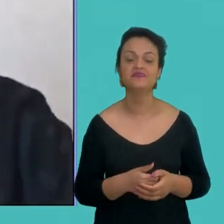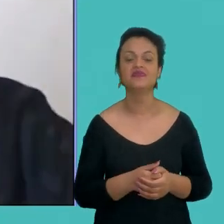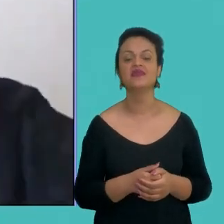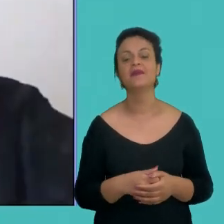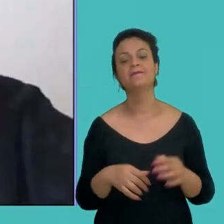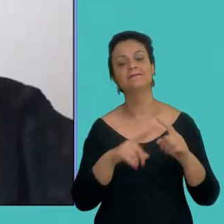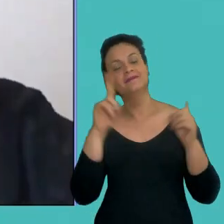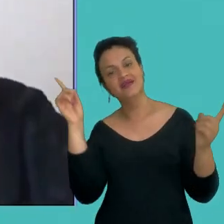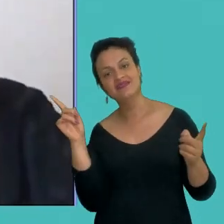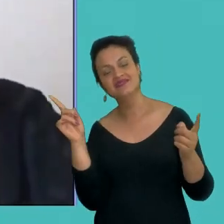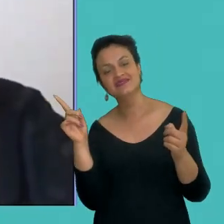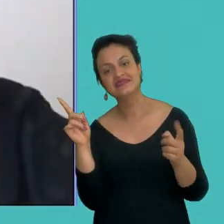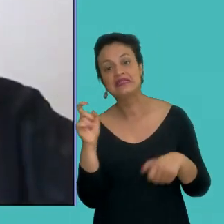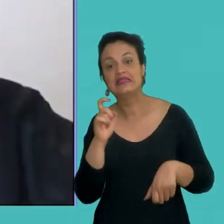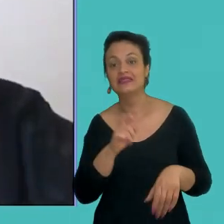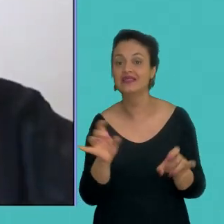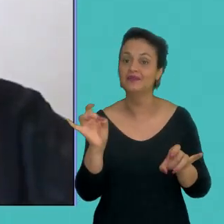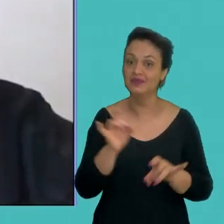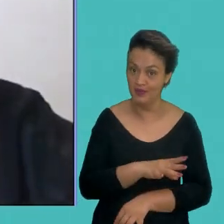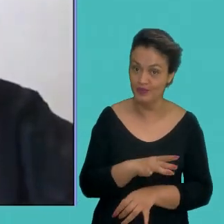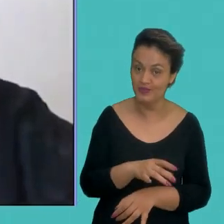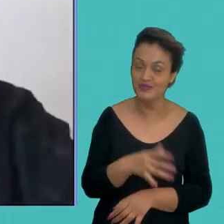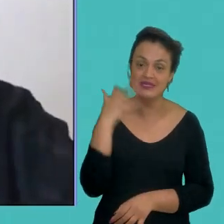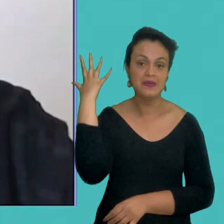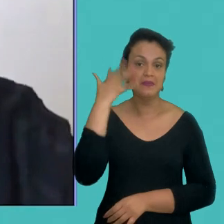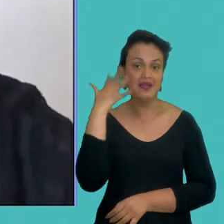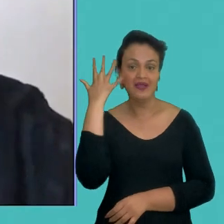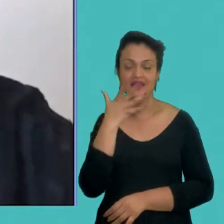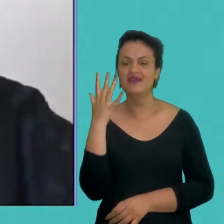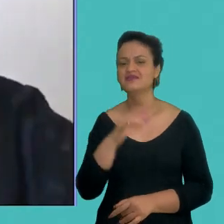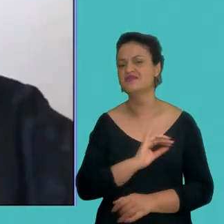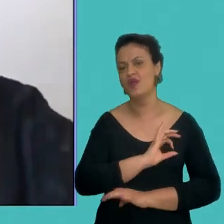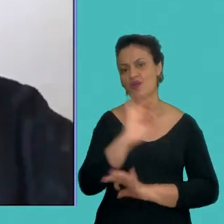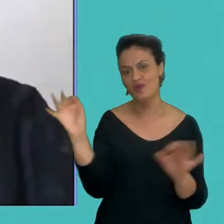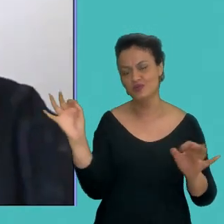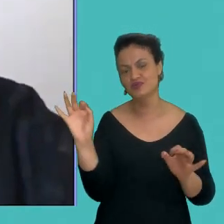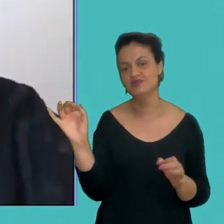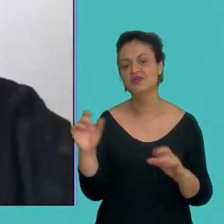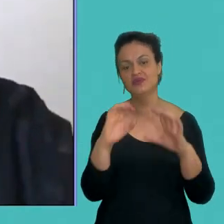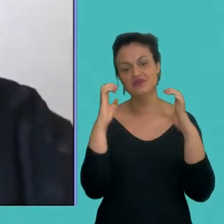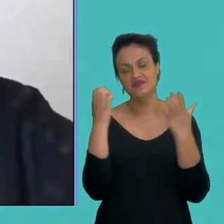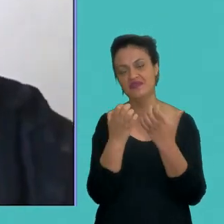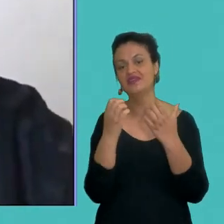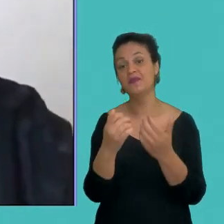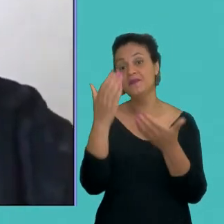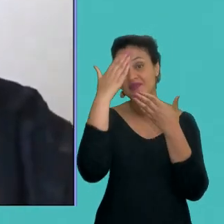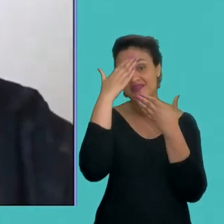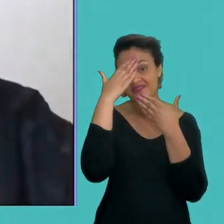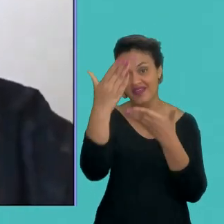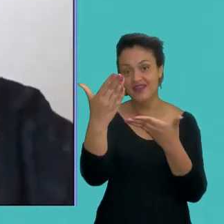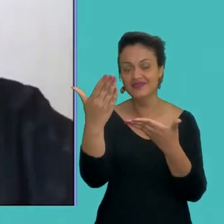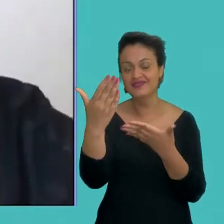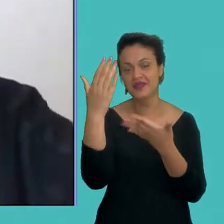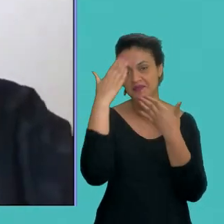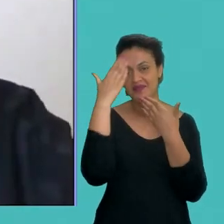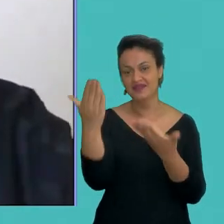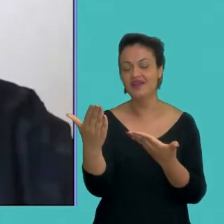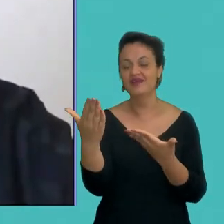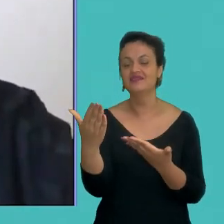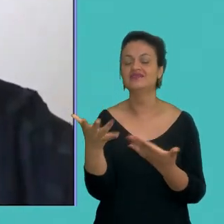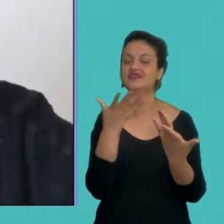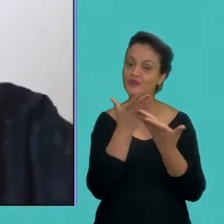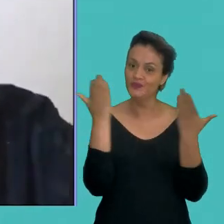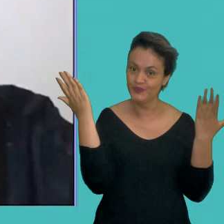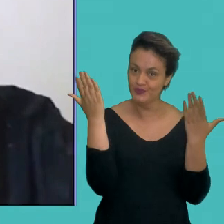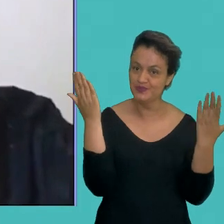e tantos outros, mas realmente nós estamos ao término desta palestra brilhante e do nosso evento. Muito obrigada,